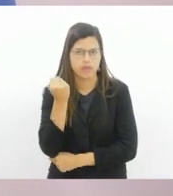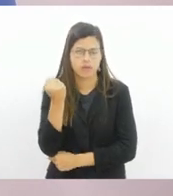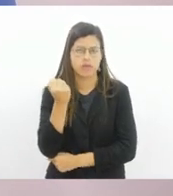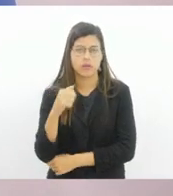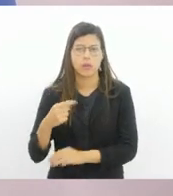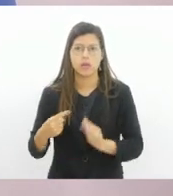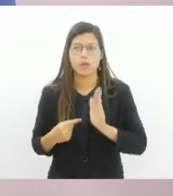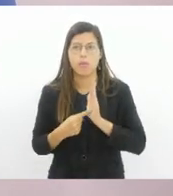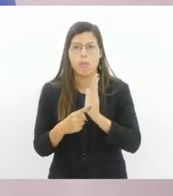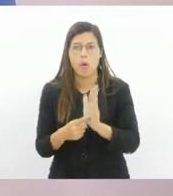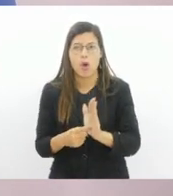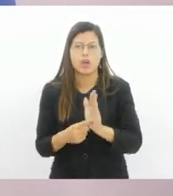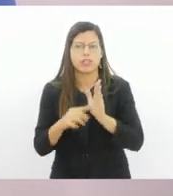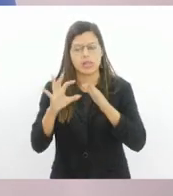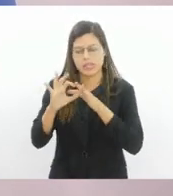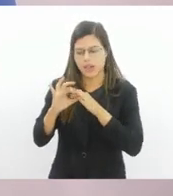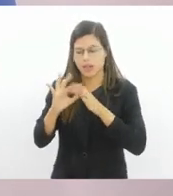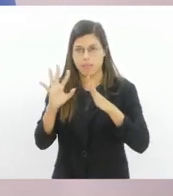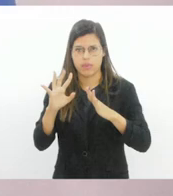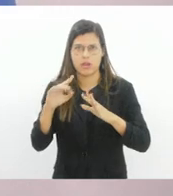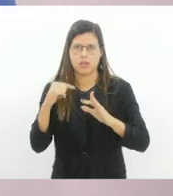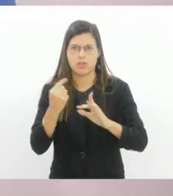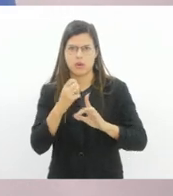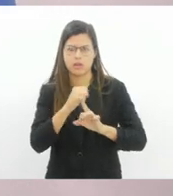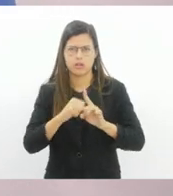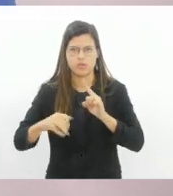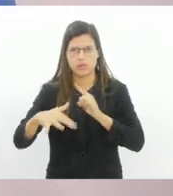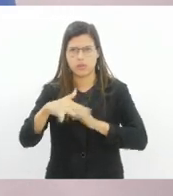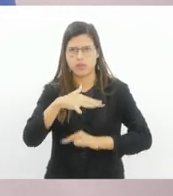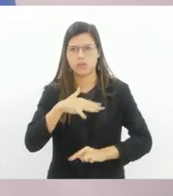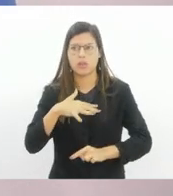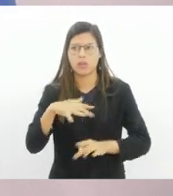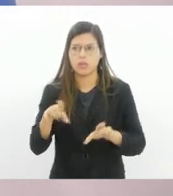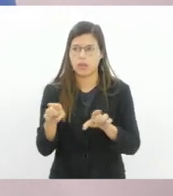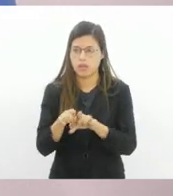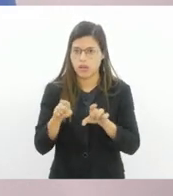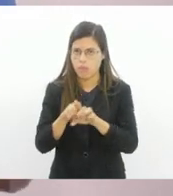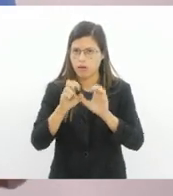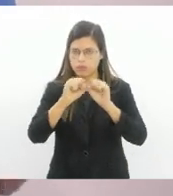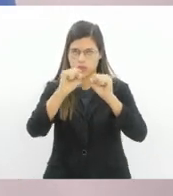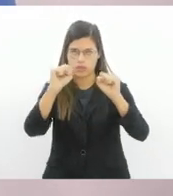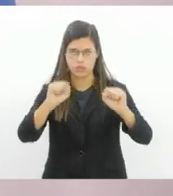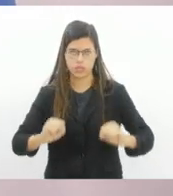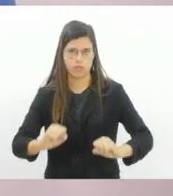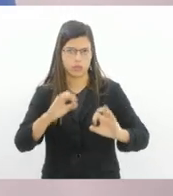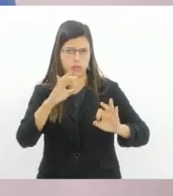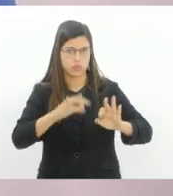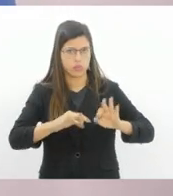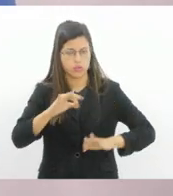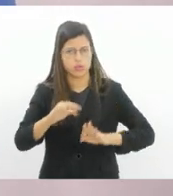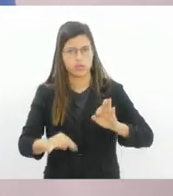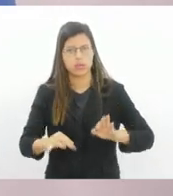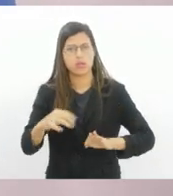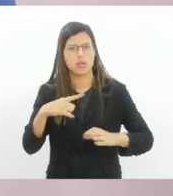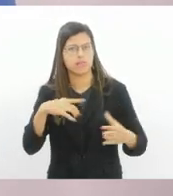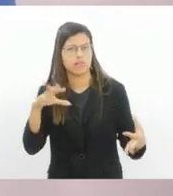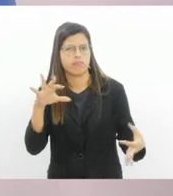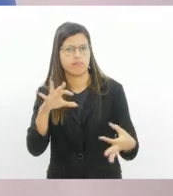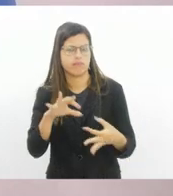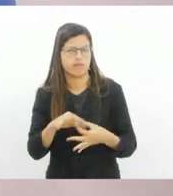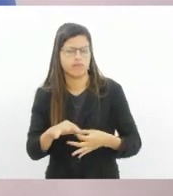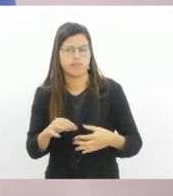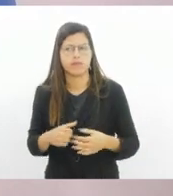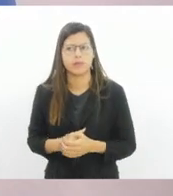essa permissividade que a nossa sociedade e o próprio sistema de justiça tem com relação